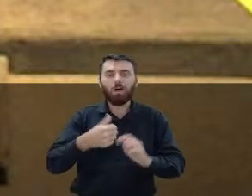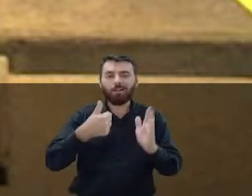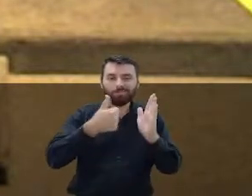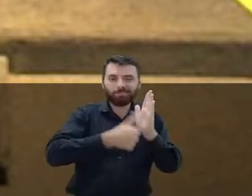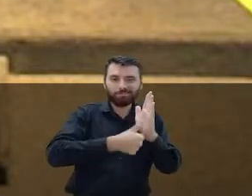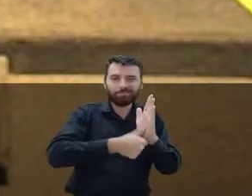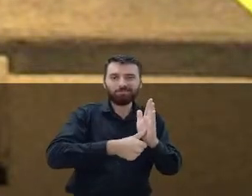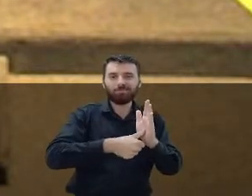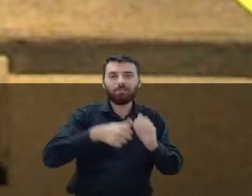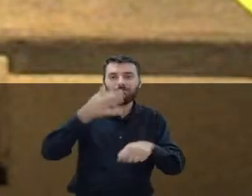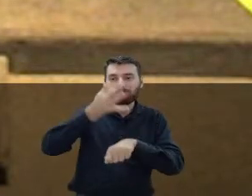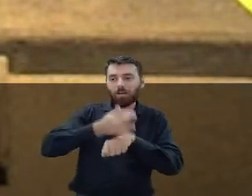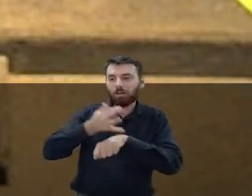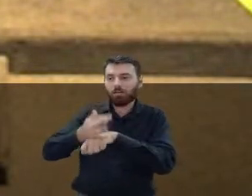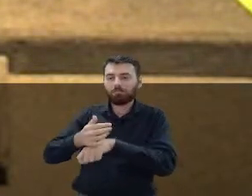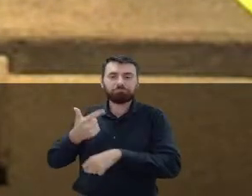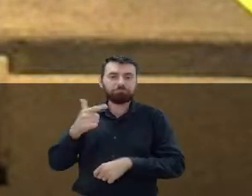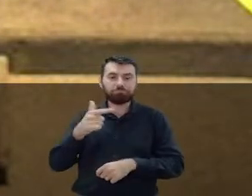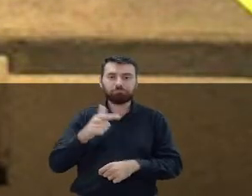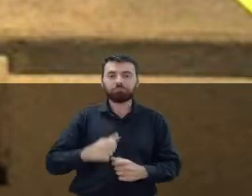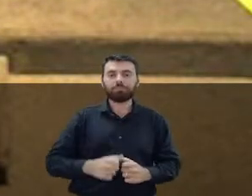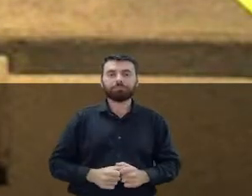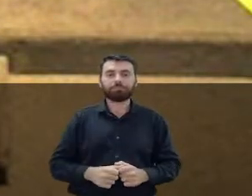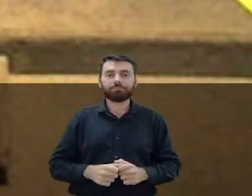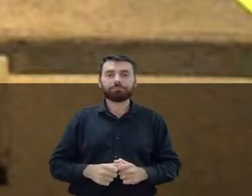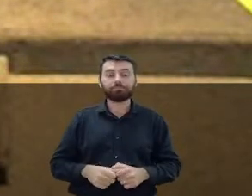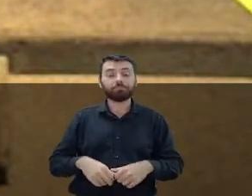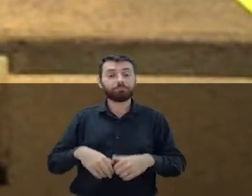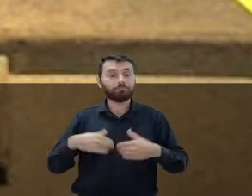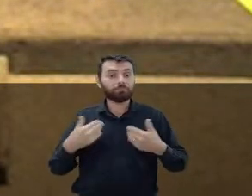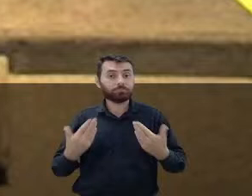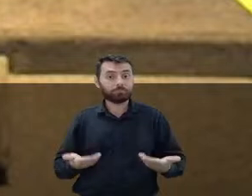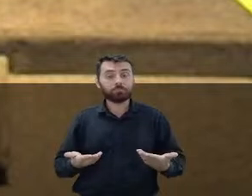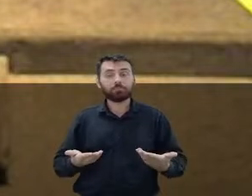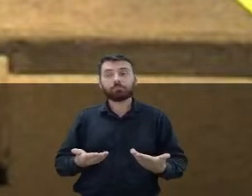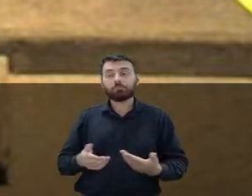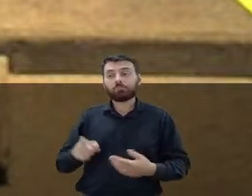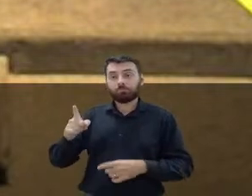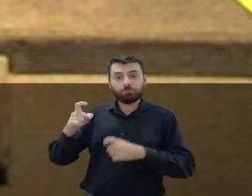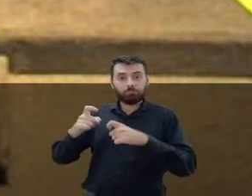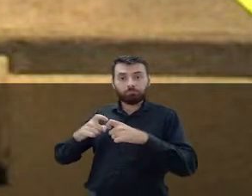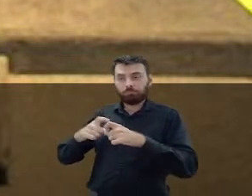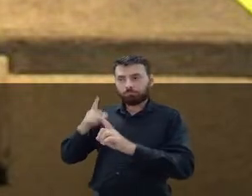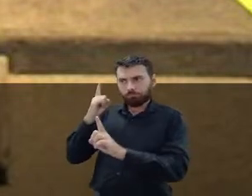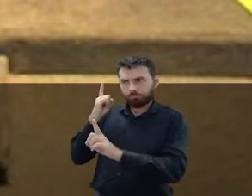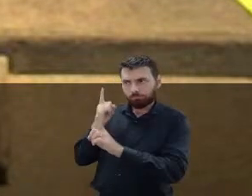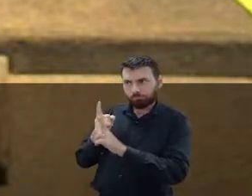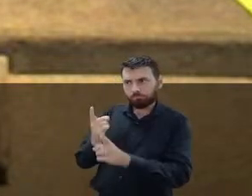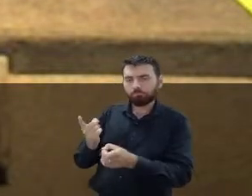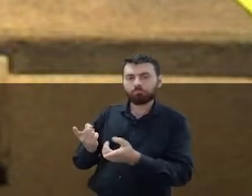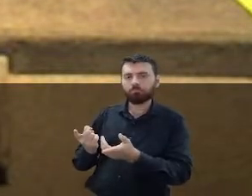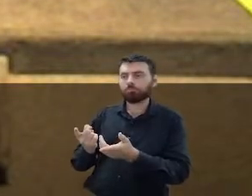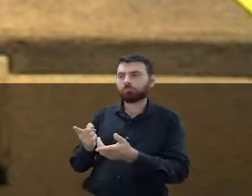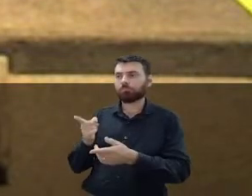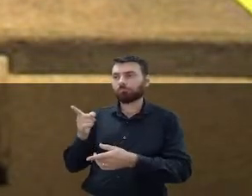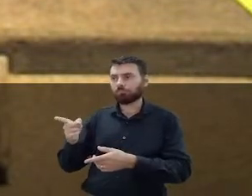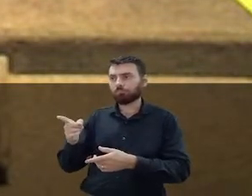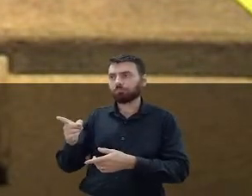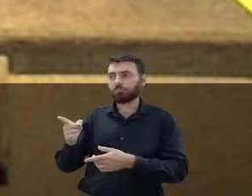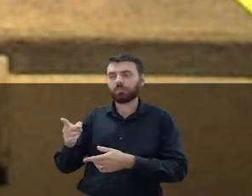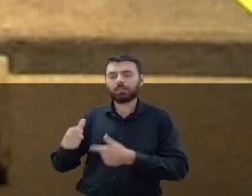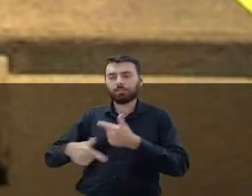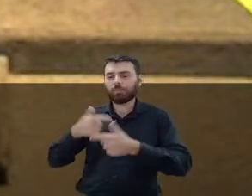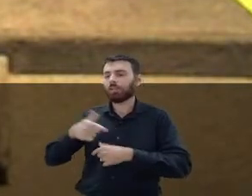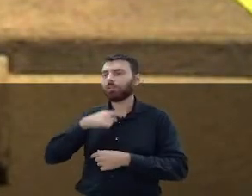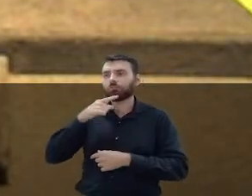Ou seja, constatou-se em perícia incapacidade definitiva sem que a parte, nem ao menos, tenha tentado realizar um tratamento médico. Então, não